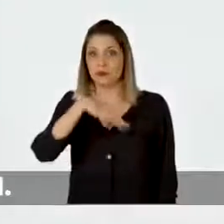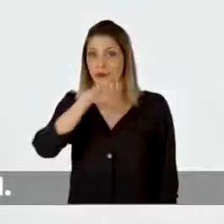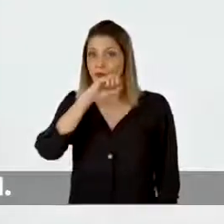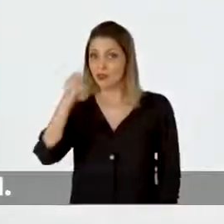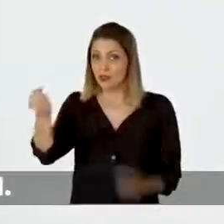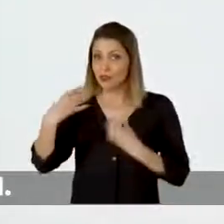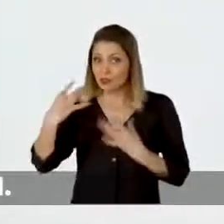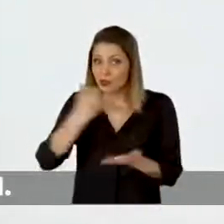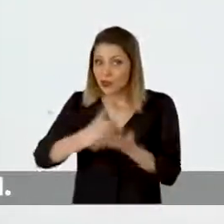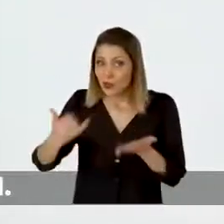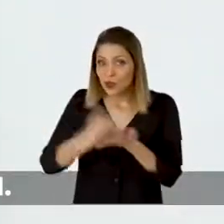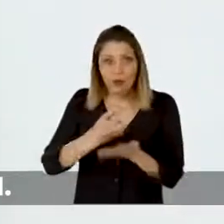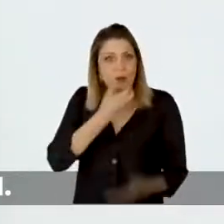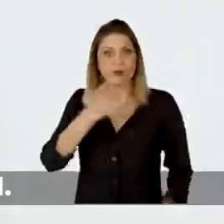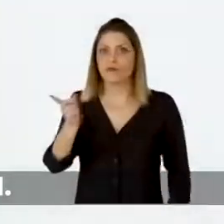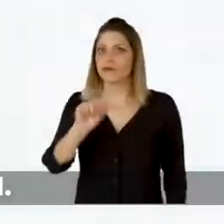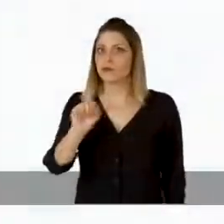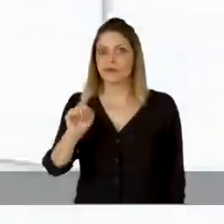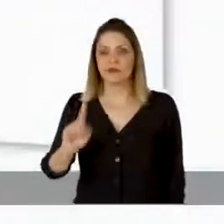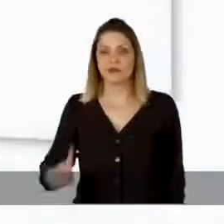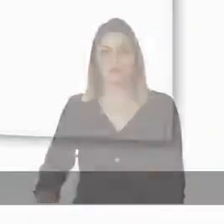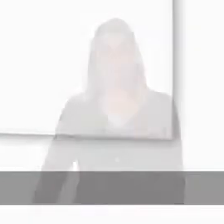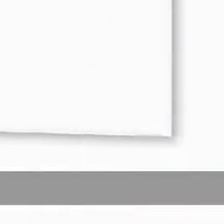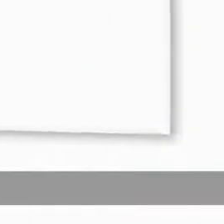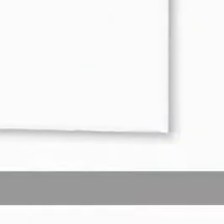Meu pai me ensinou que usar droga faz mal.